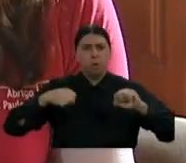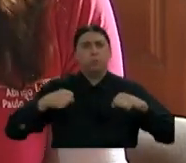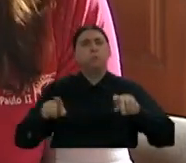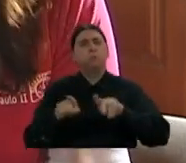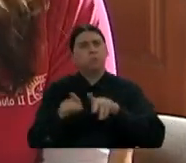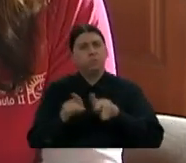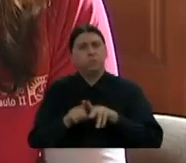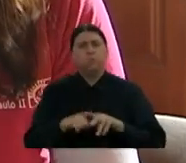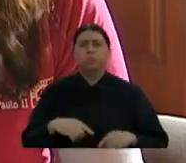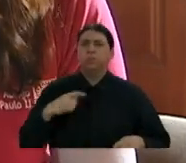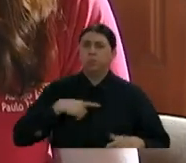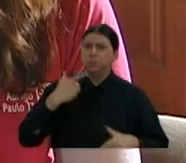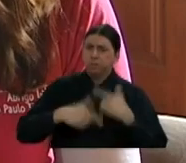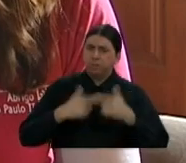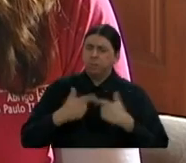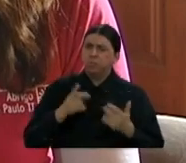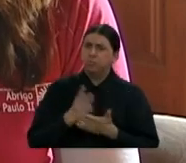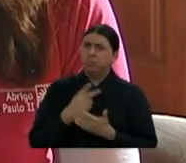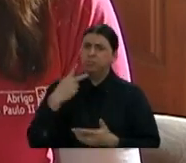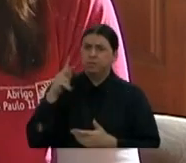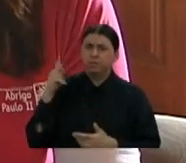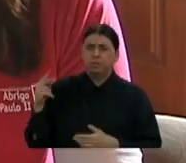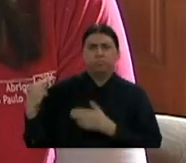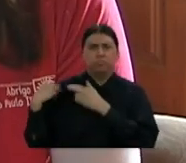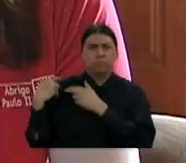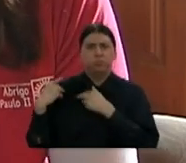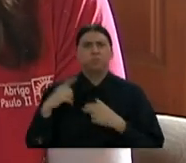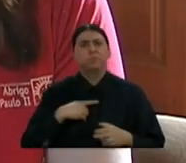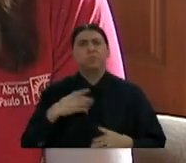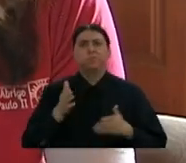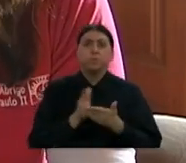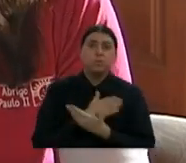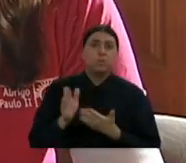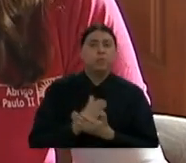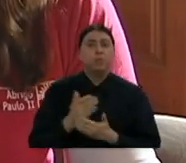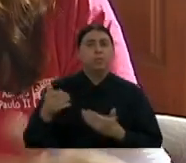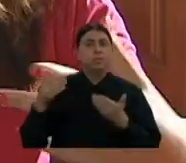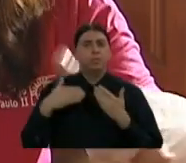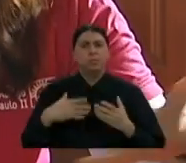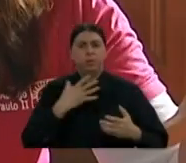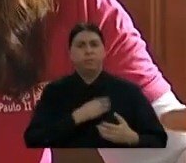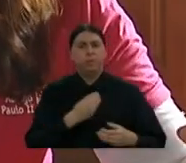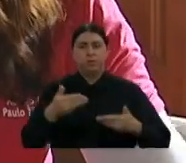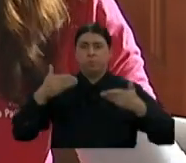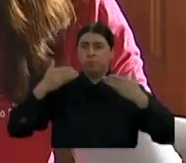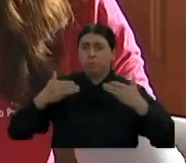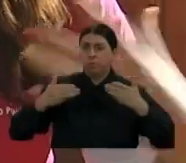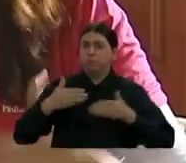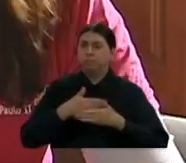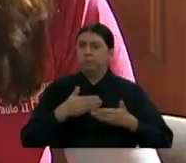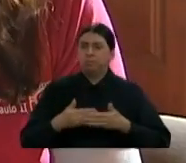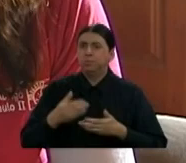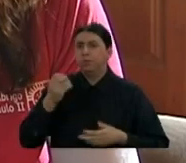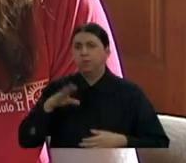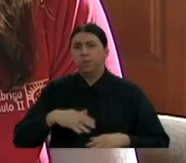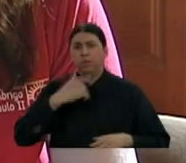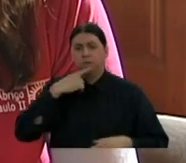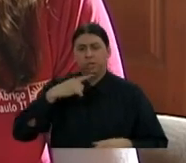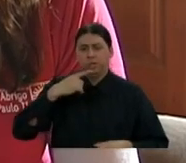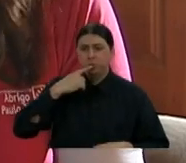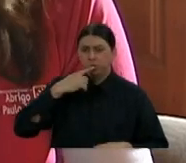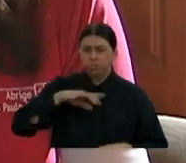fruto do trabalho deles né às vezes venho trazer o seu filho nos passam anos sem aparecer e vem a